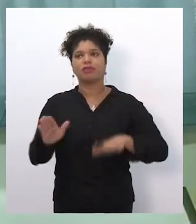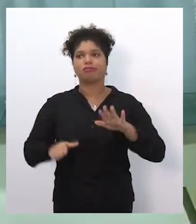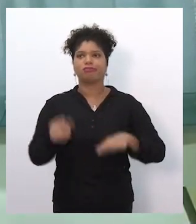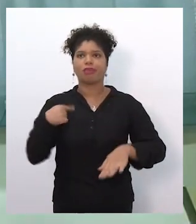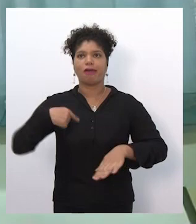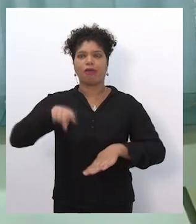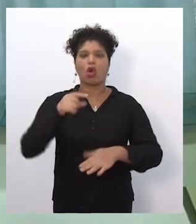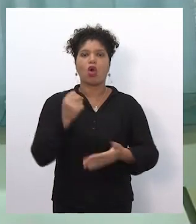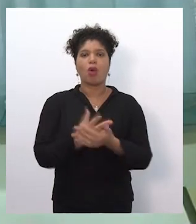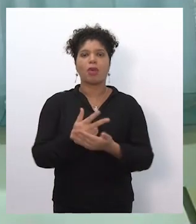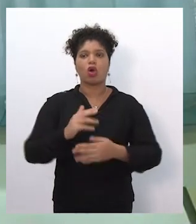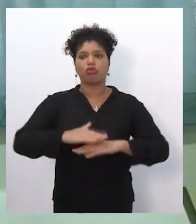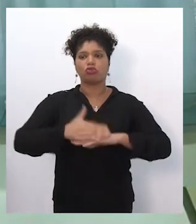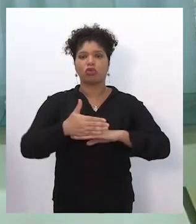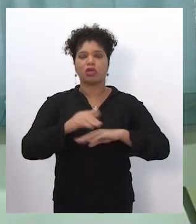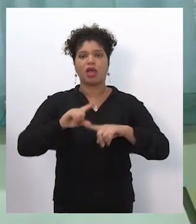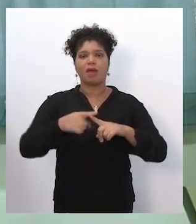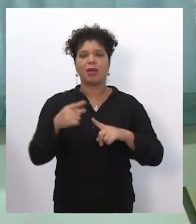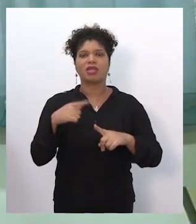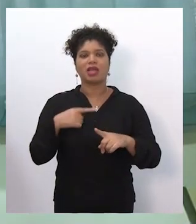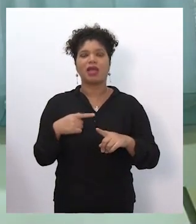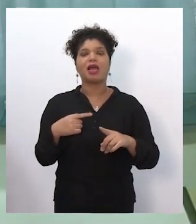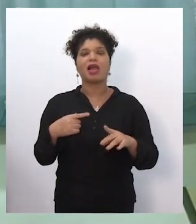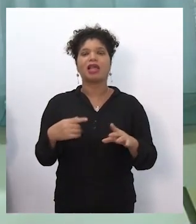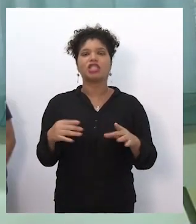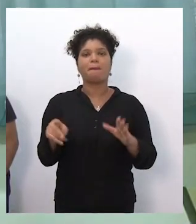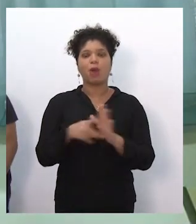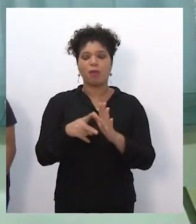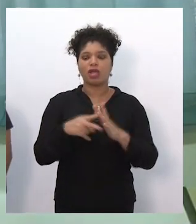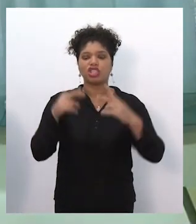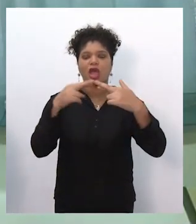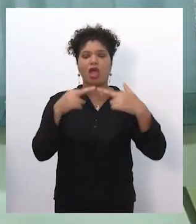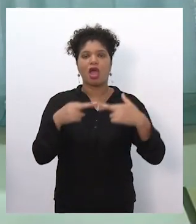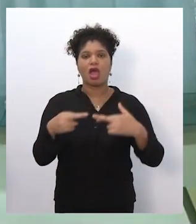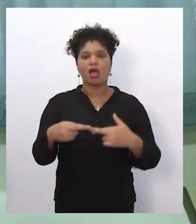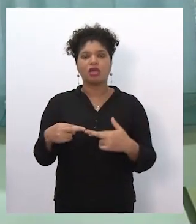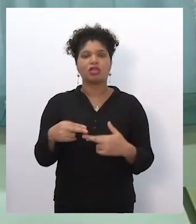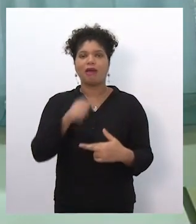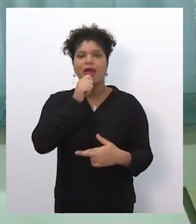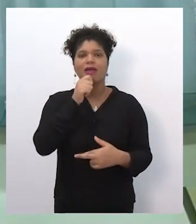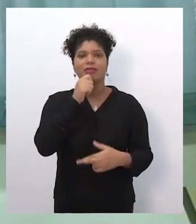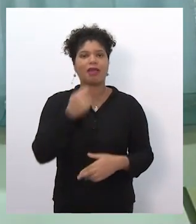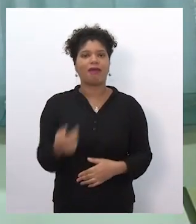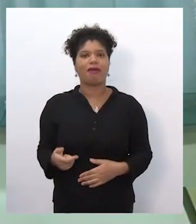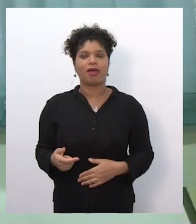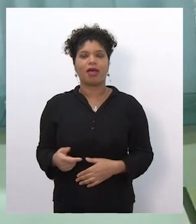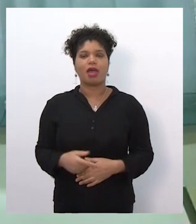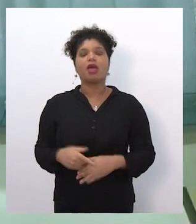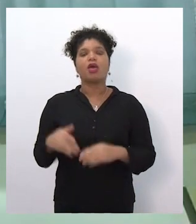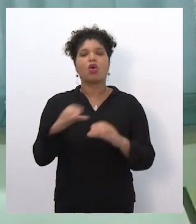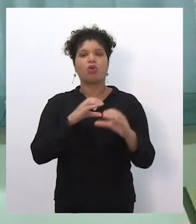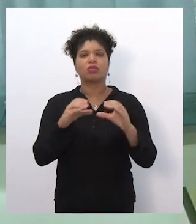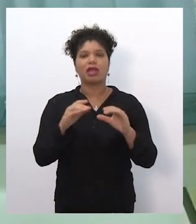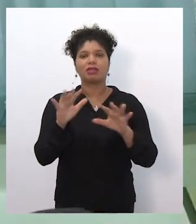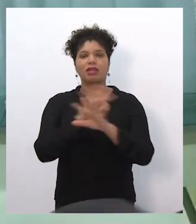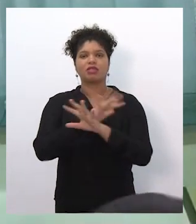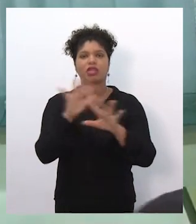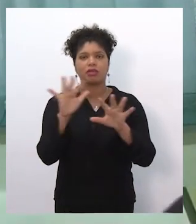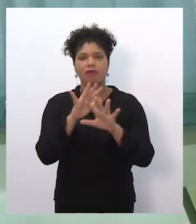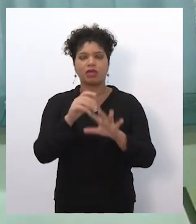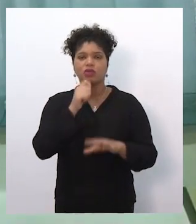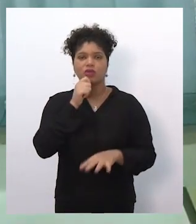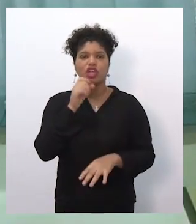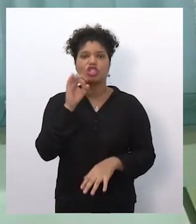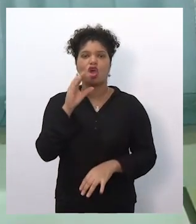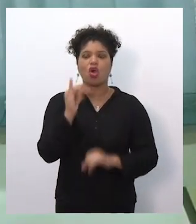notebook que ele não venha com a placa de rede. Então ele não tem esse tipo de comunicação, ele só tem um